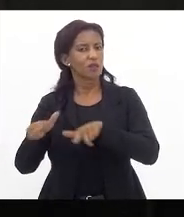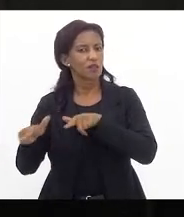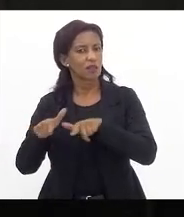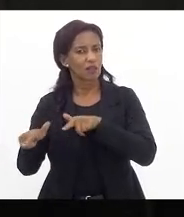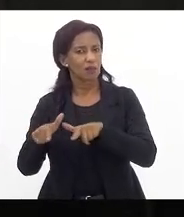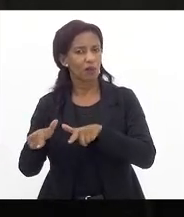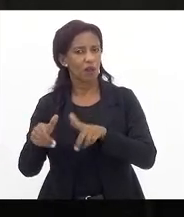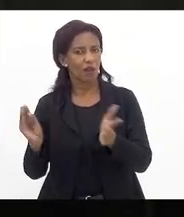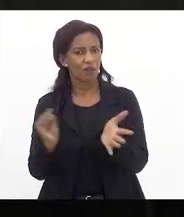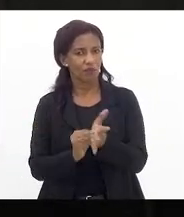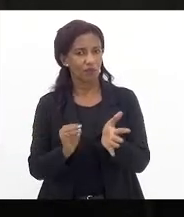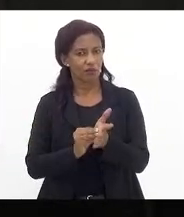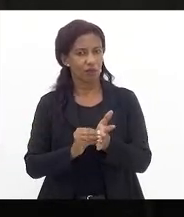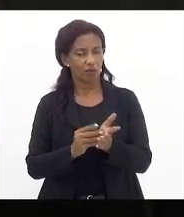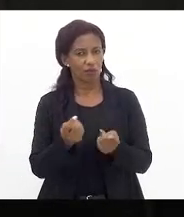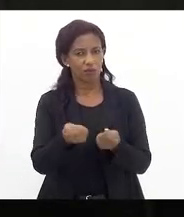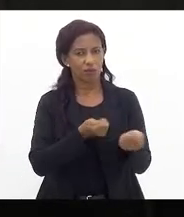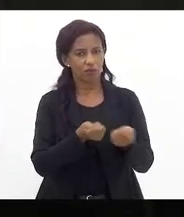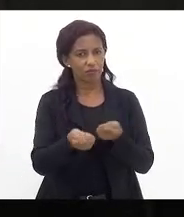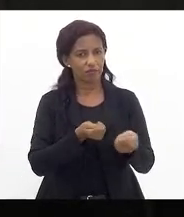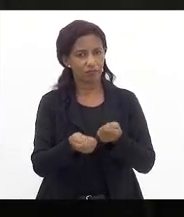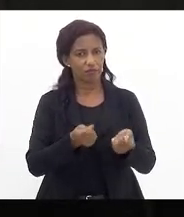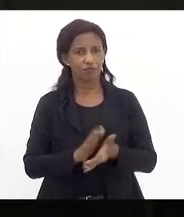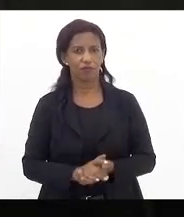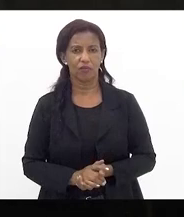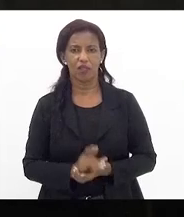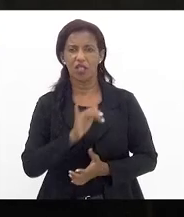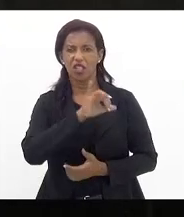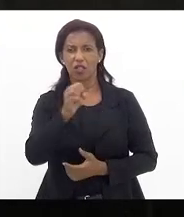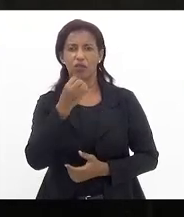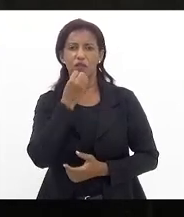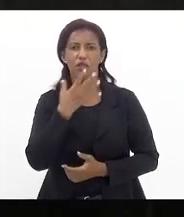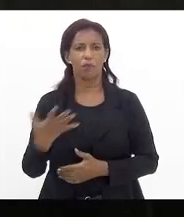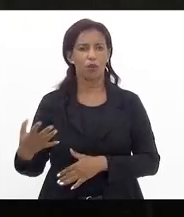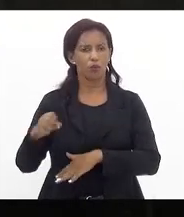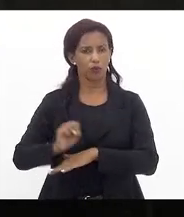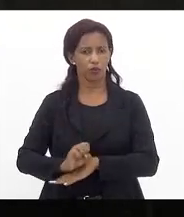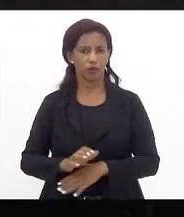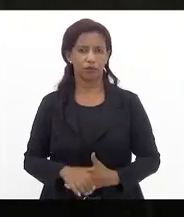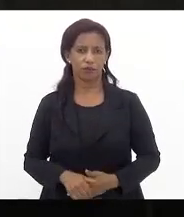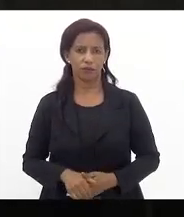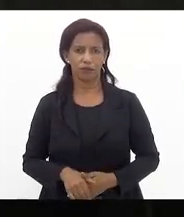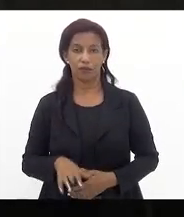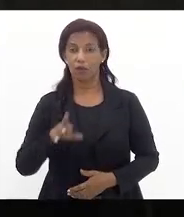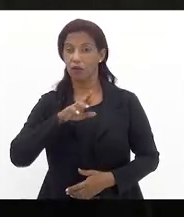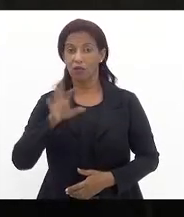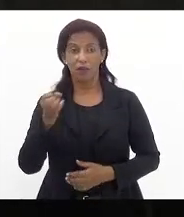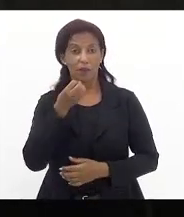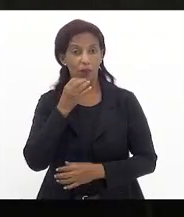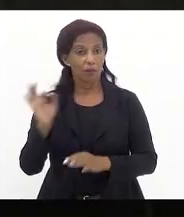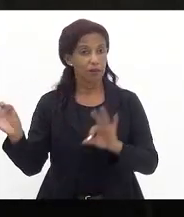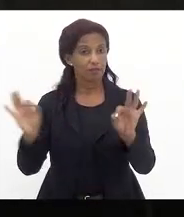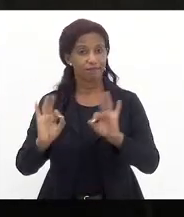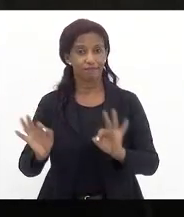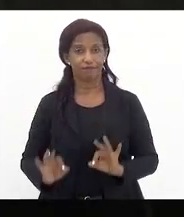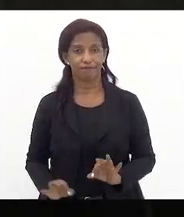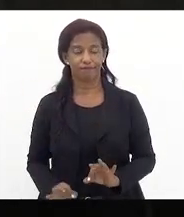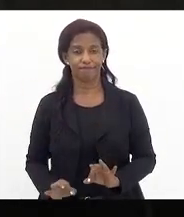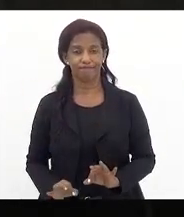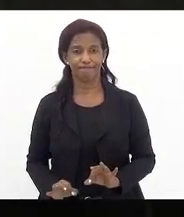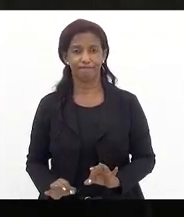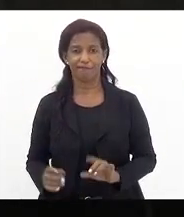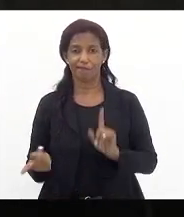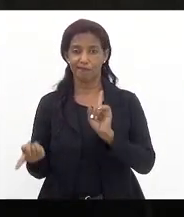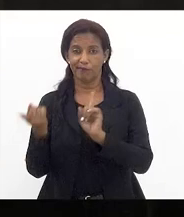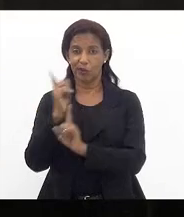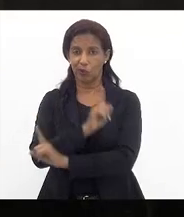à incapacidade econômica e financeira, isso vai ser bom para o Estado. Não vai ser bom para ninguém. Pelo